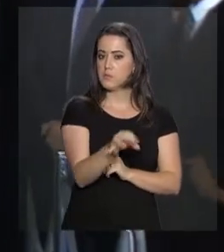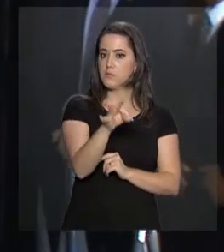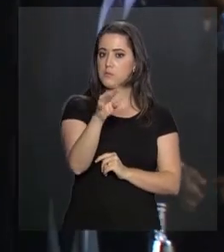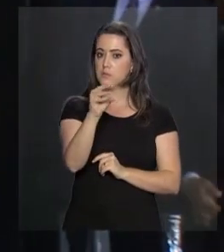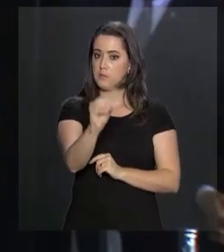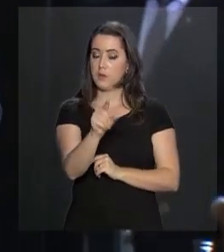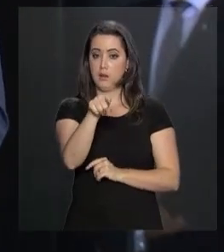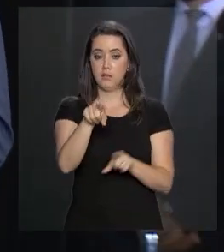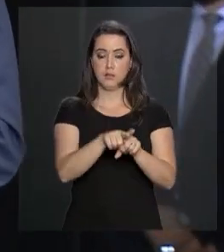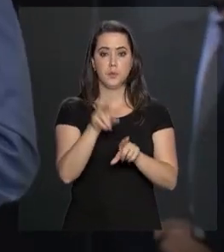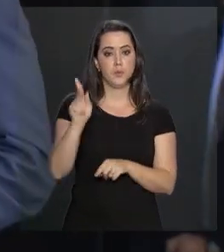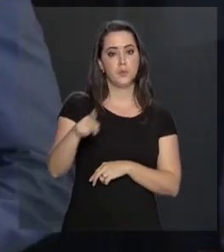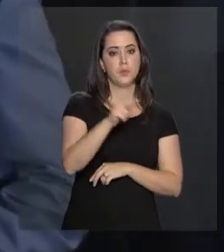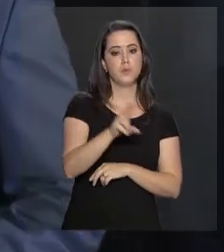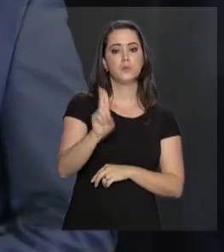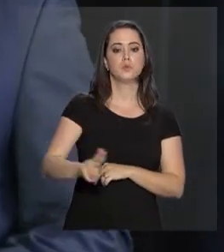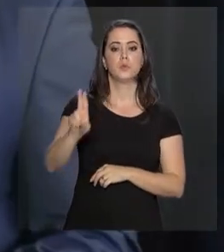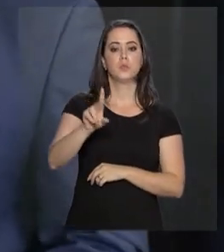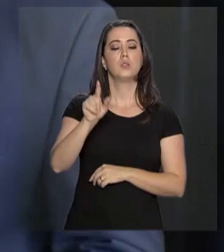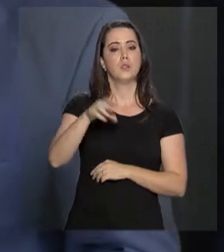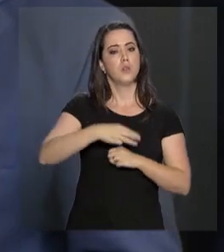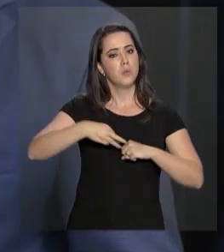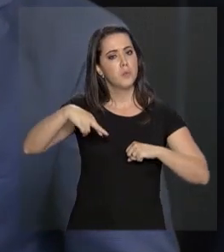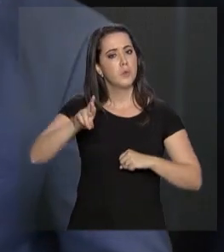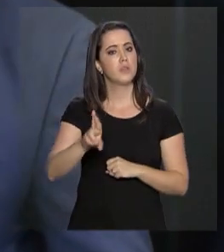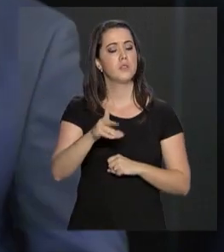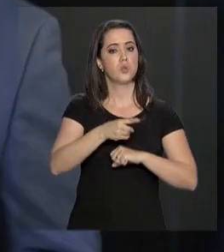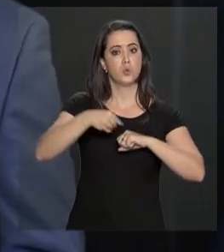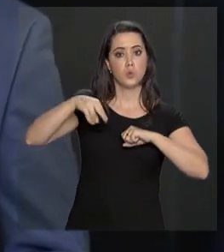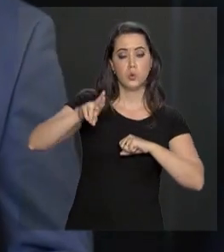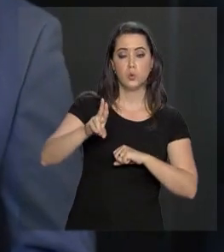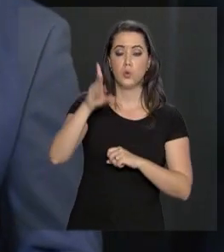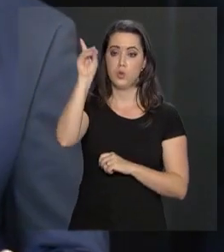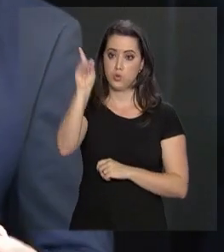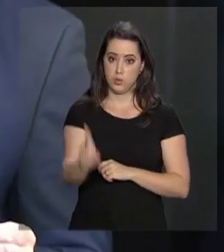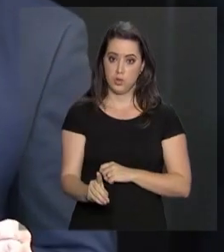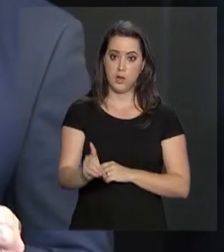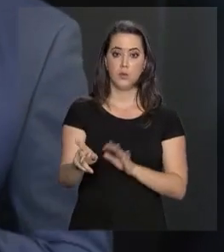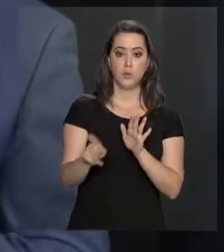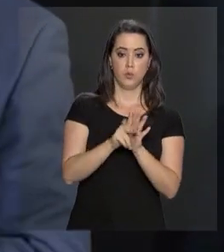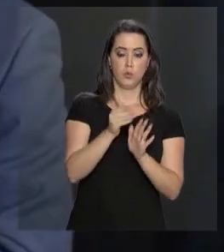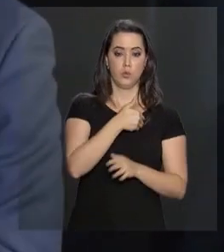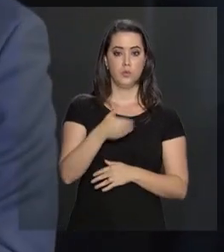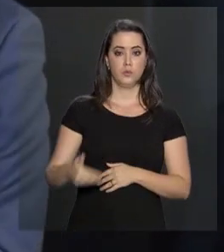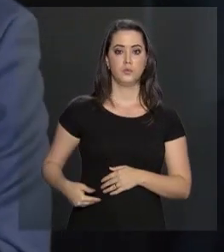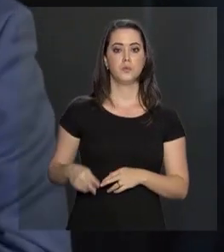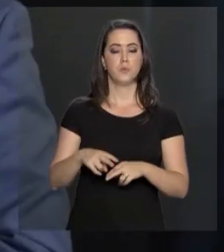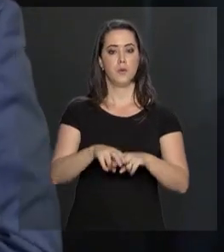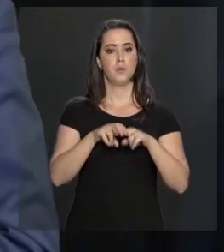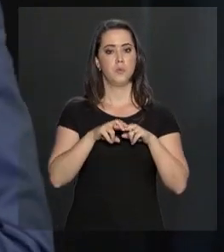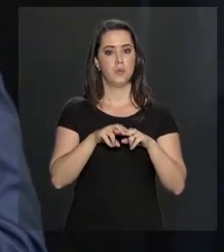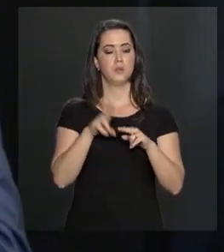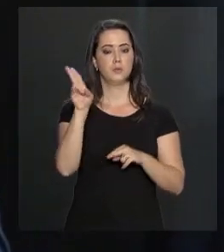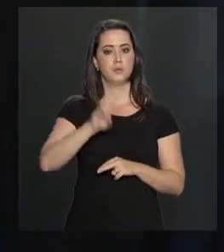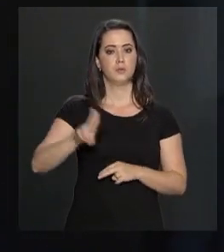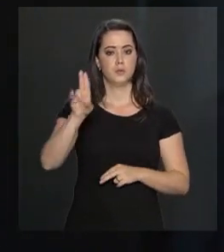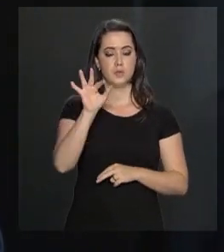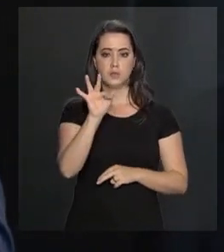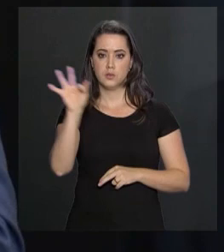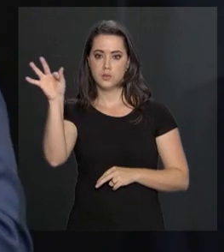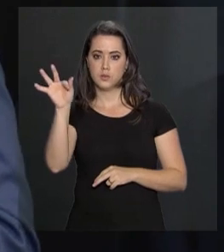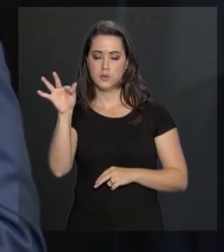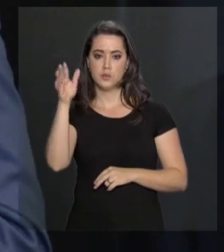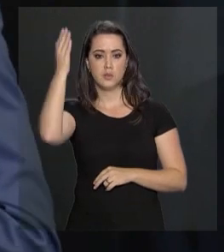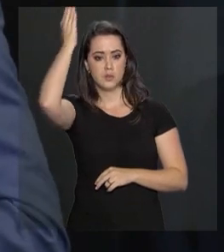é professor universitário, é mestre e doutor em Direito do Estado pela Universidade Federal do Paraná e